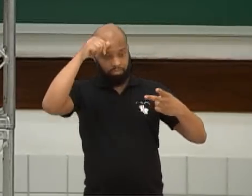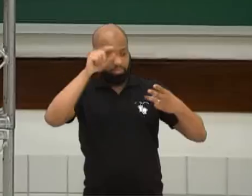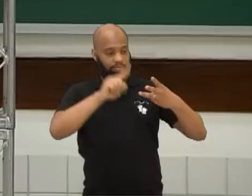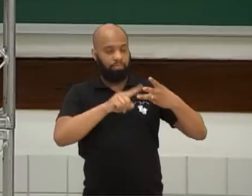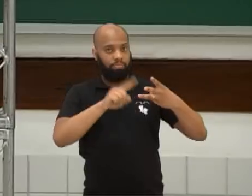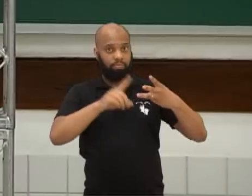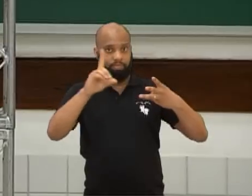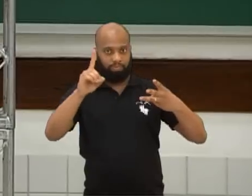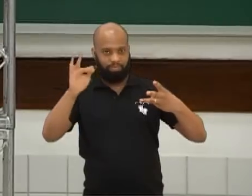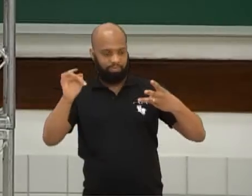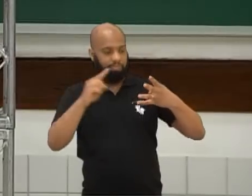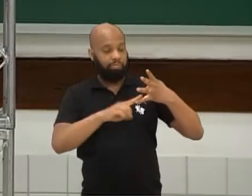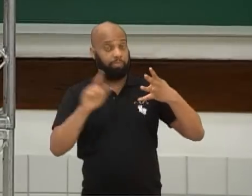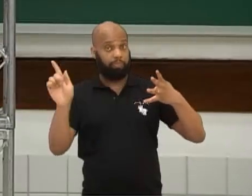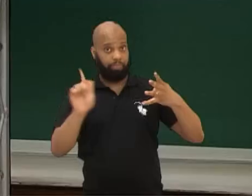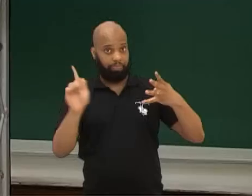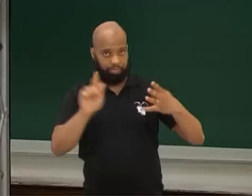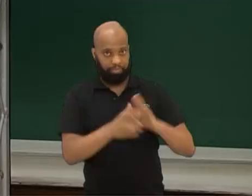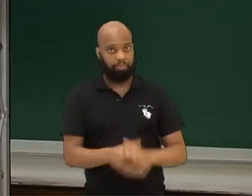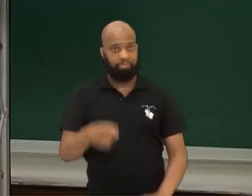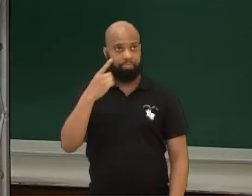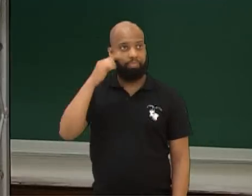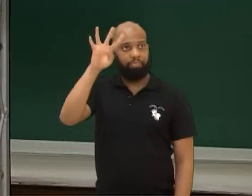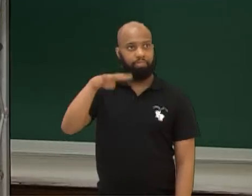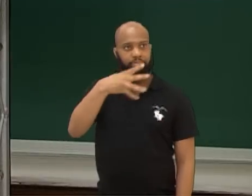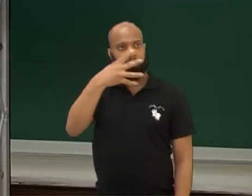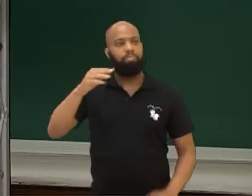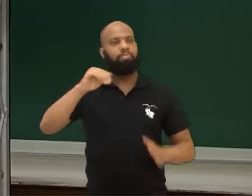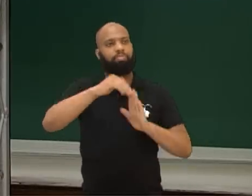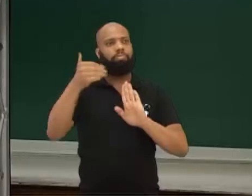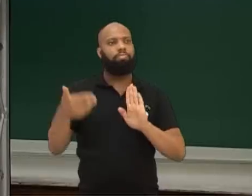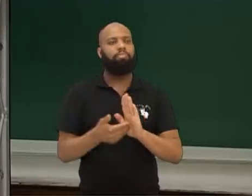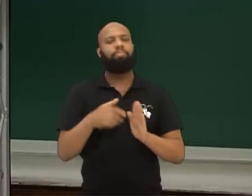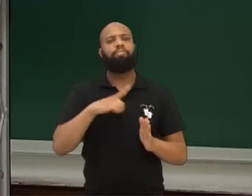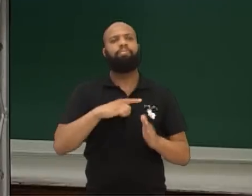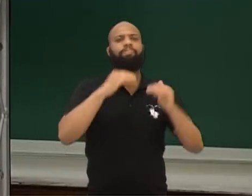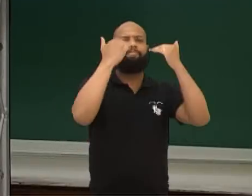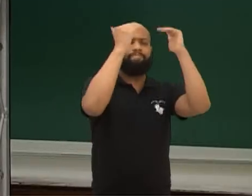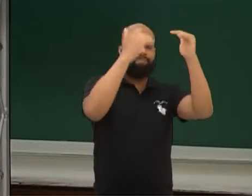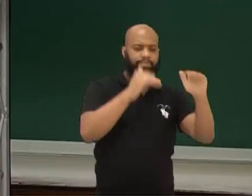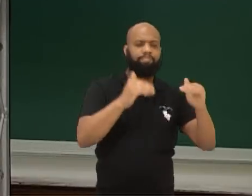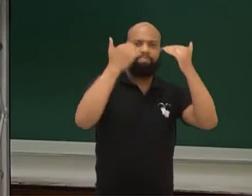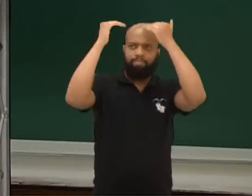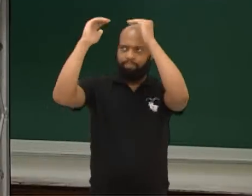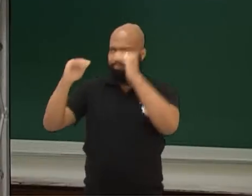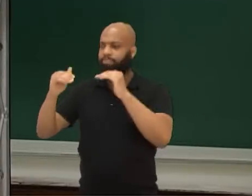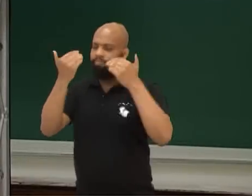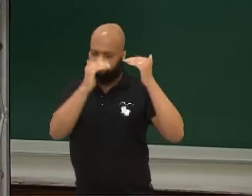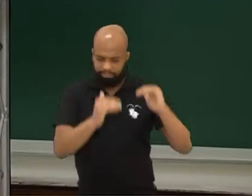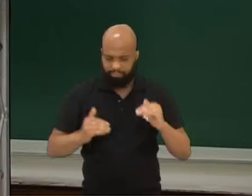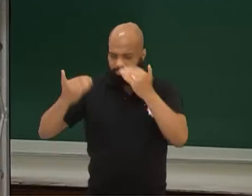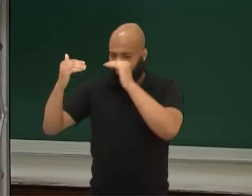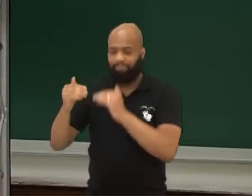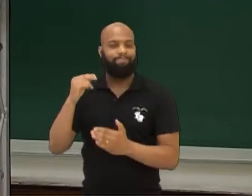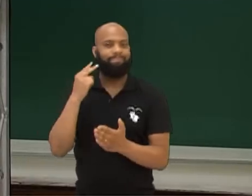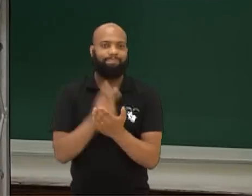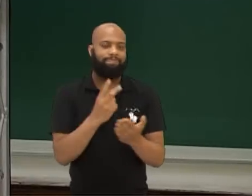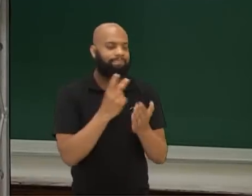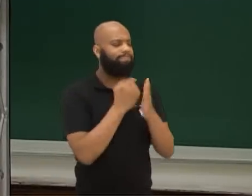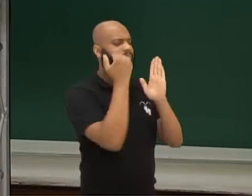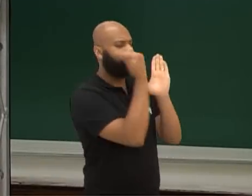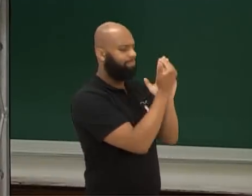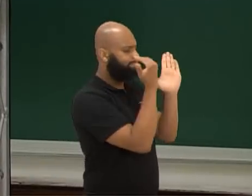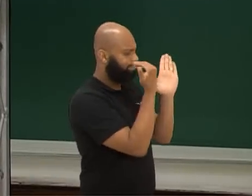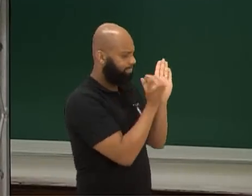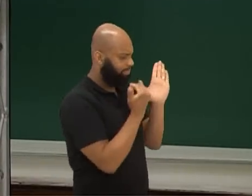Goiás. Se você ver, as tabelas todas elas estão com a mesma sequência, né? Pode ver, ó, em cada linha da tabela tem a mesma sequência